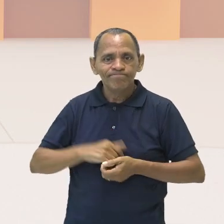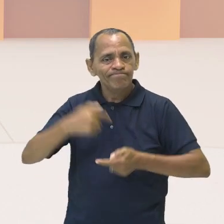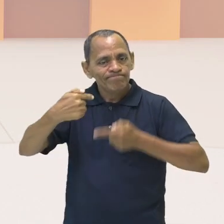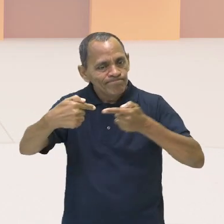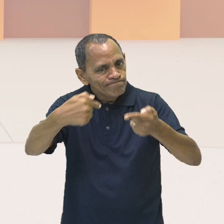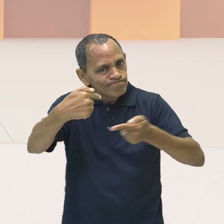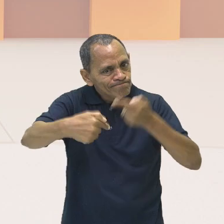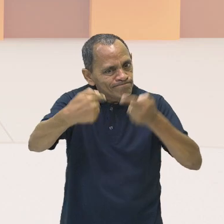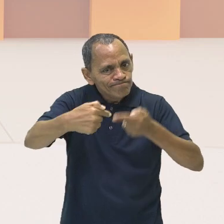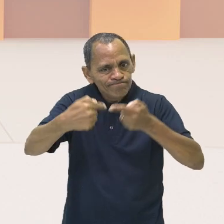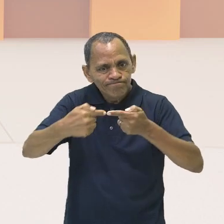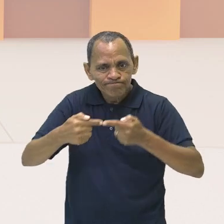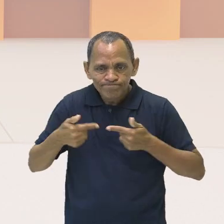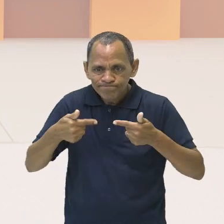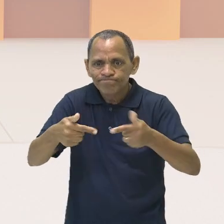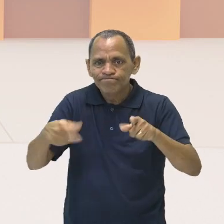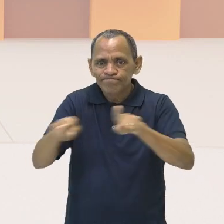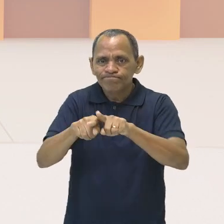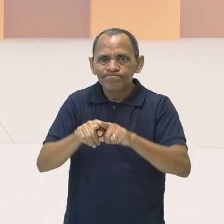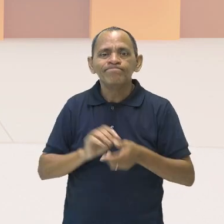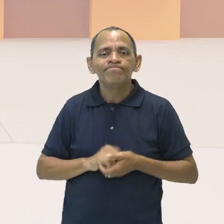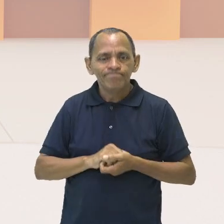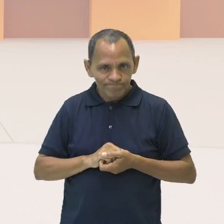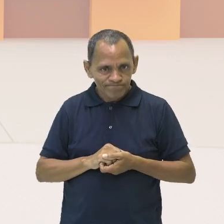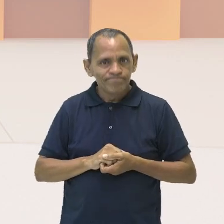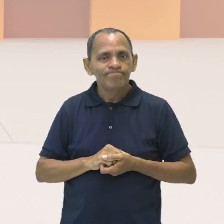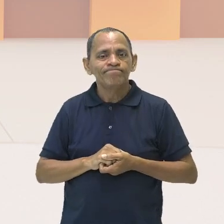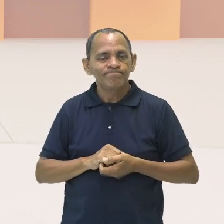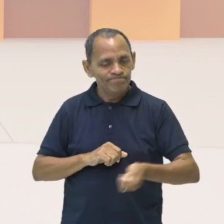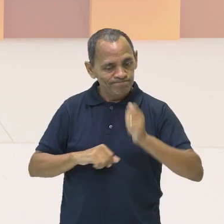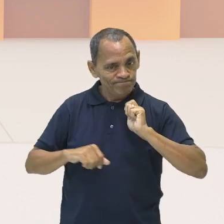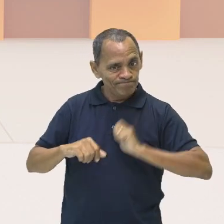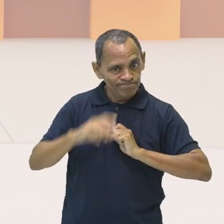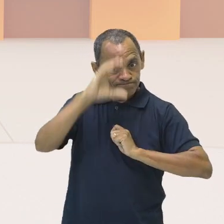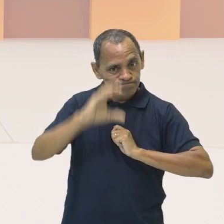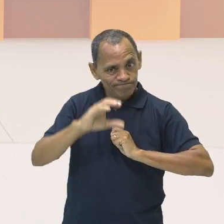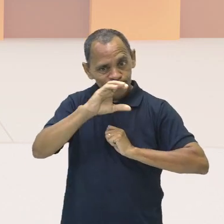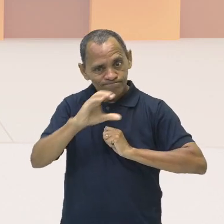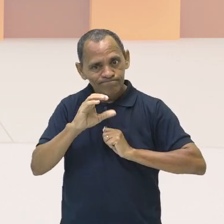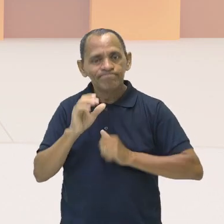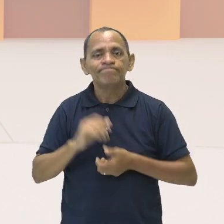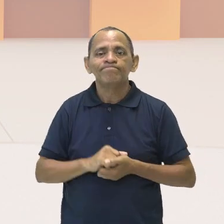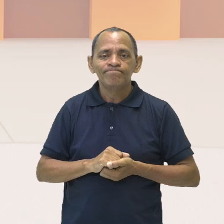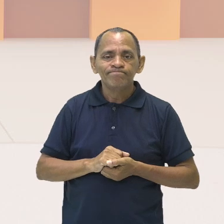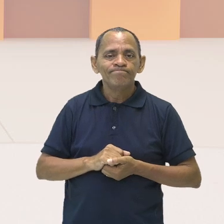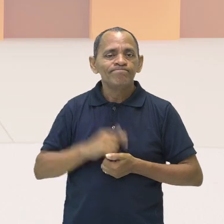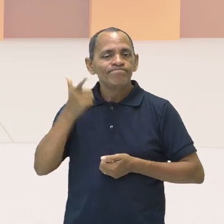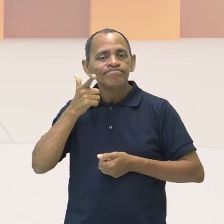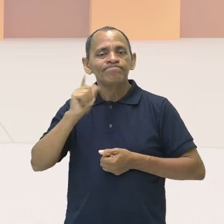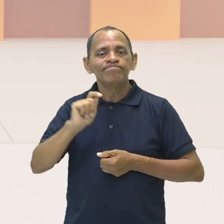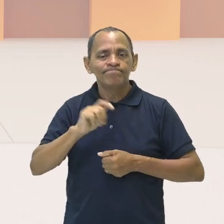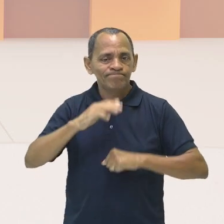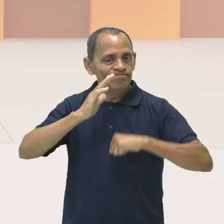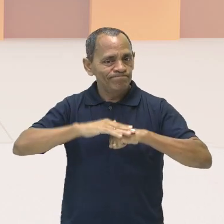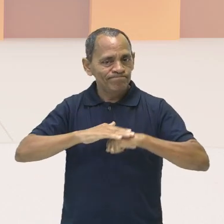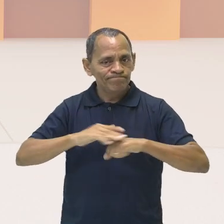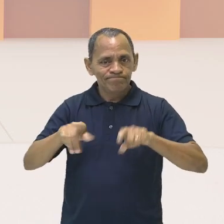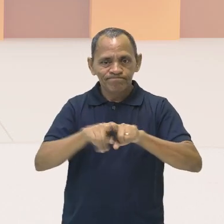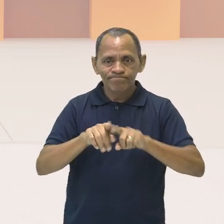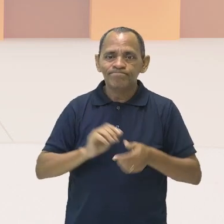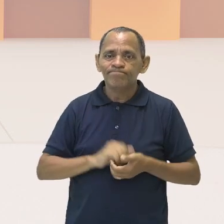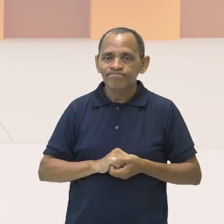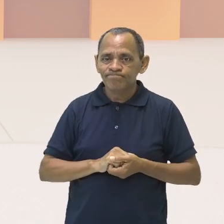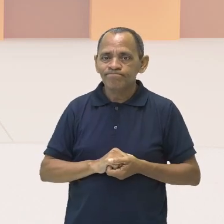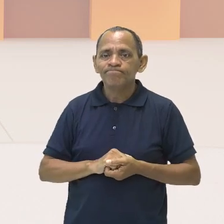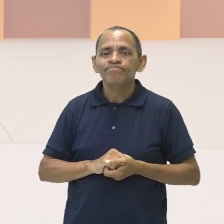Espanha católica e conseguiram a sua independência. Por conta disso, com a União Ibérica,